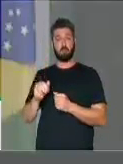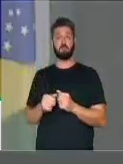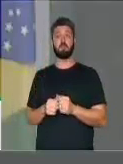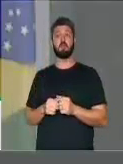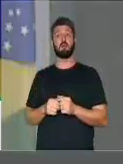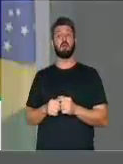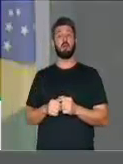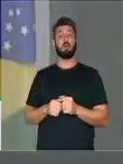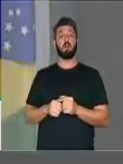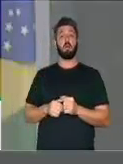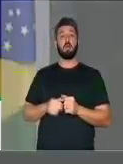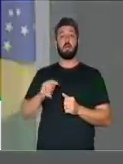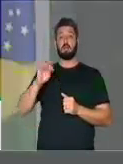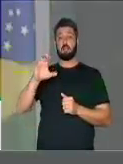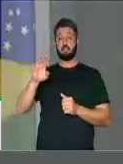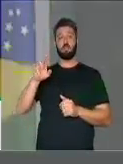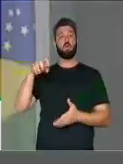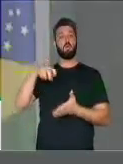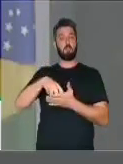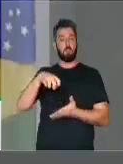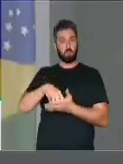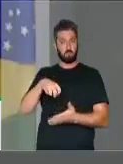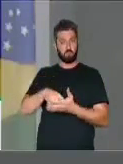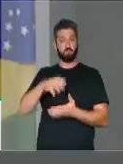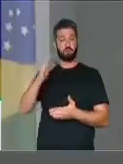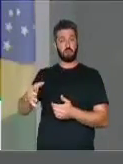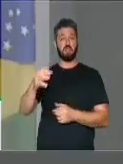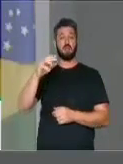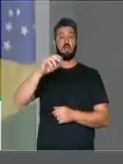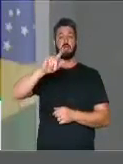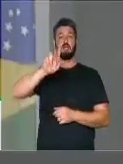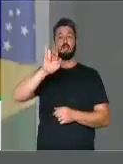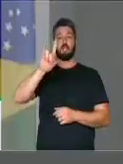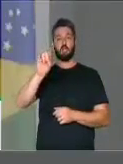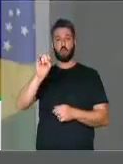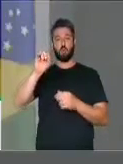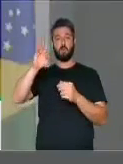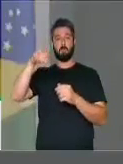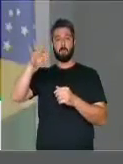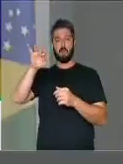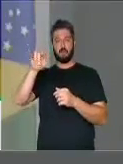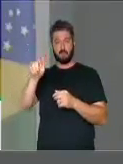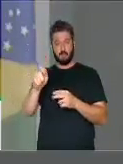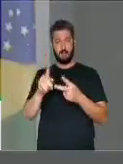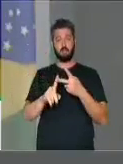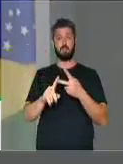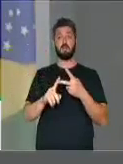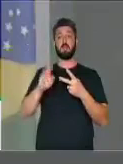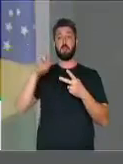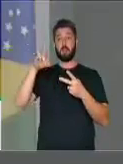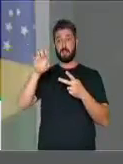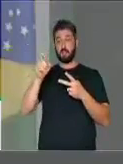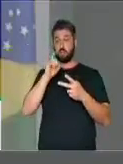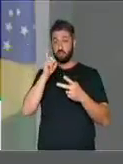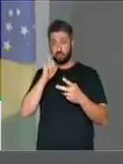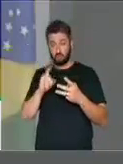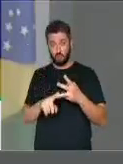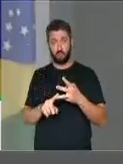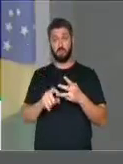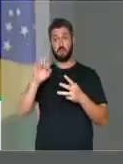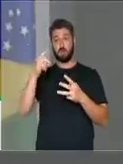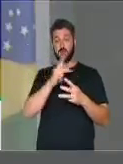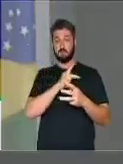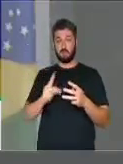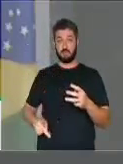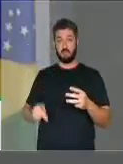o ex-ministro Guido Mantega, Joesley Batista e mais 14 gestores do BNDES, entre eles o